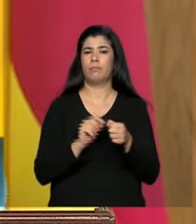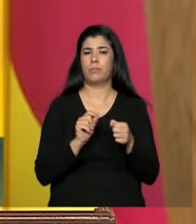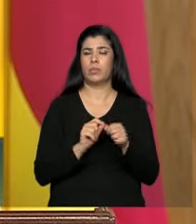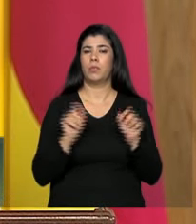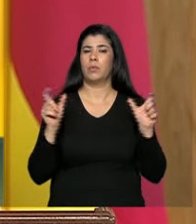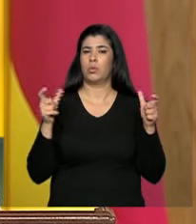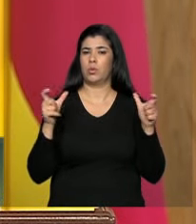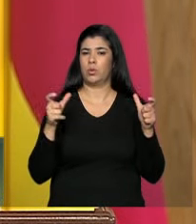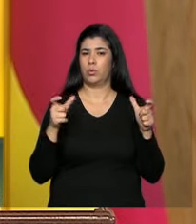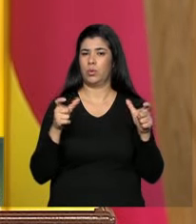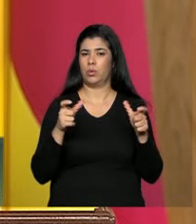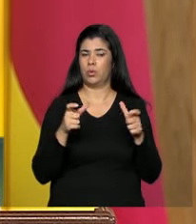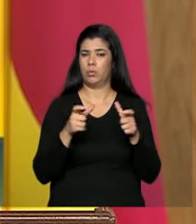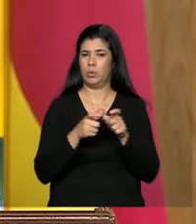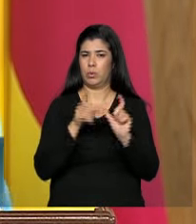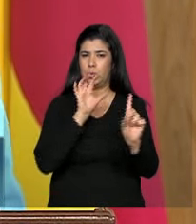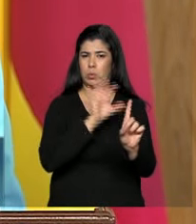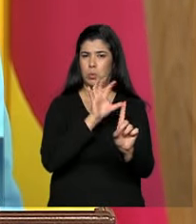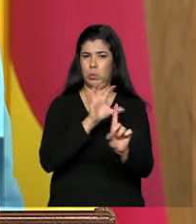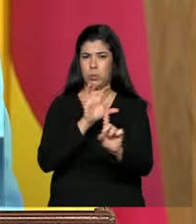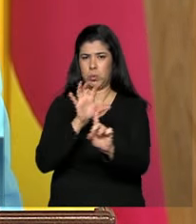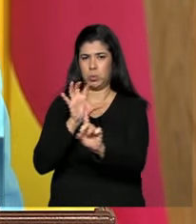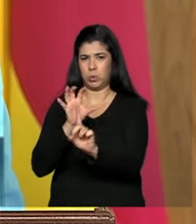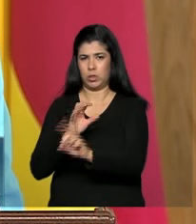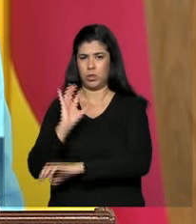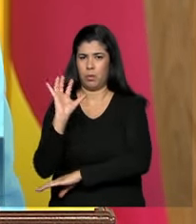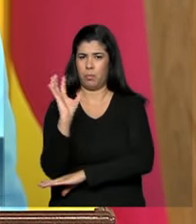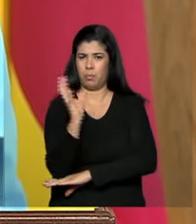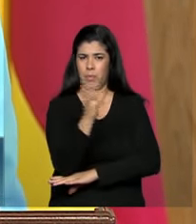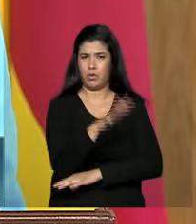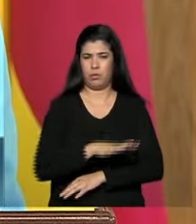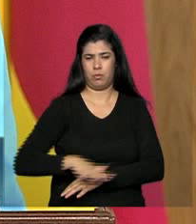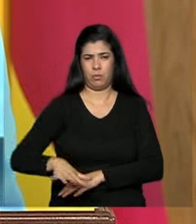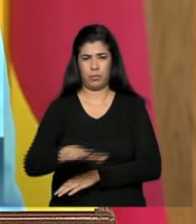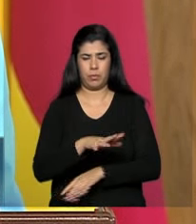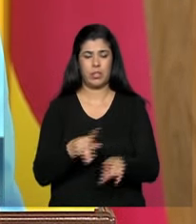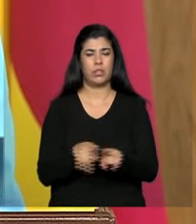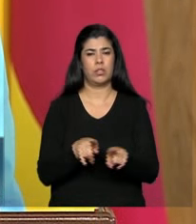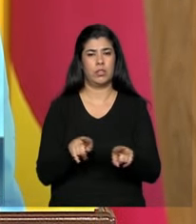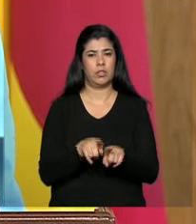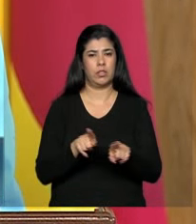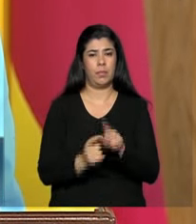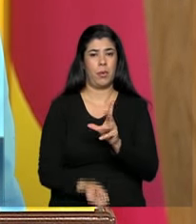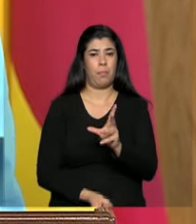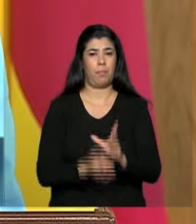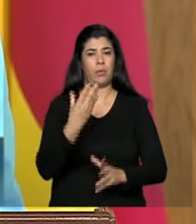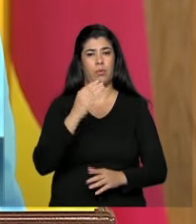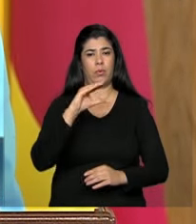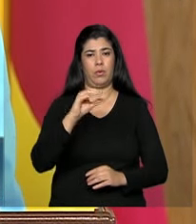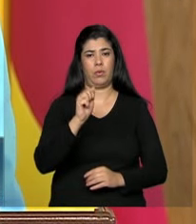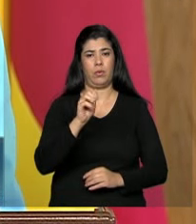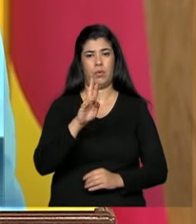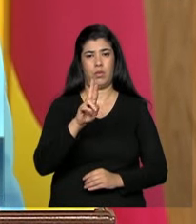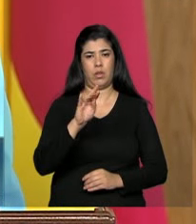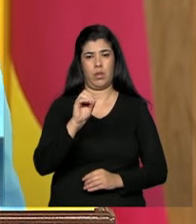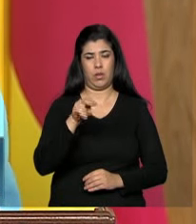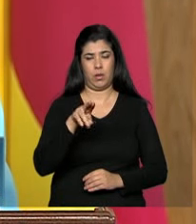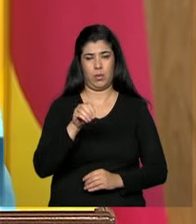redução dos impactos ambientais e das emissões e, fundamentalmente, por